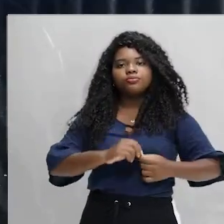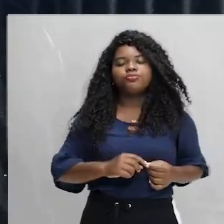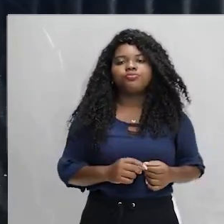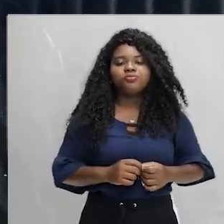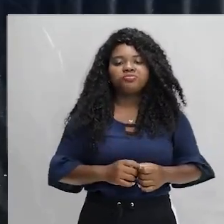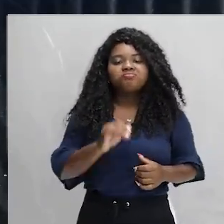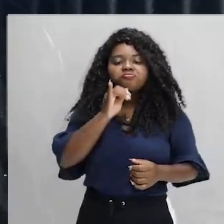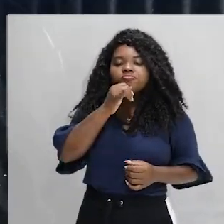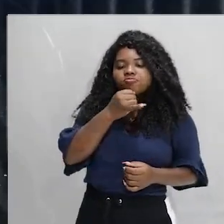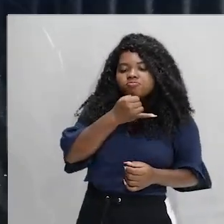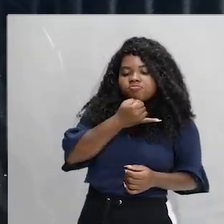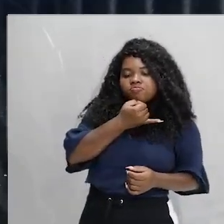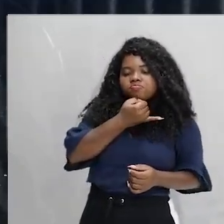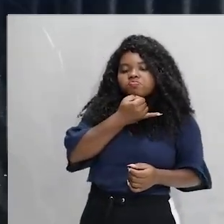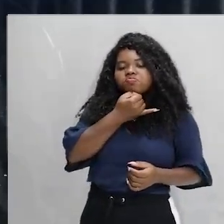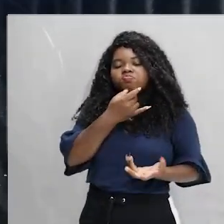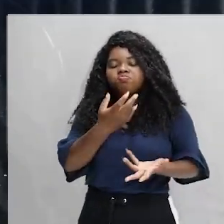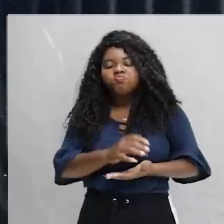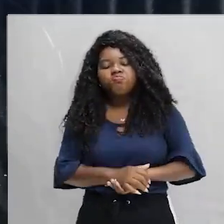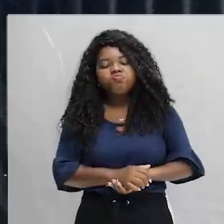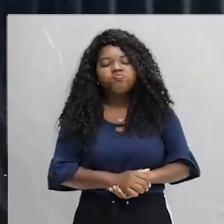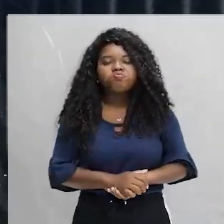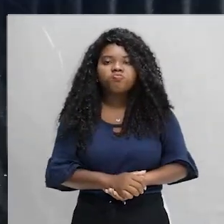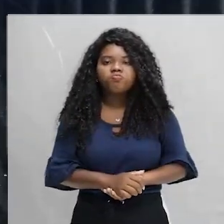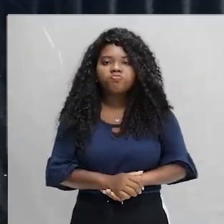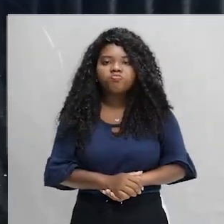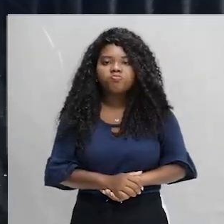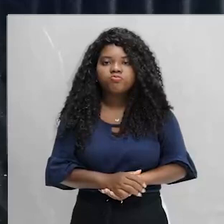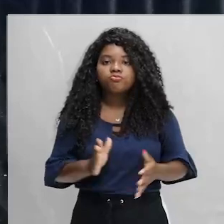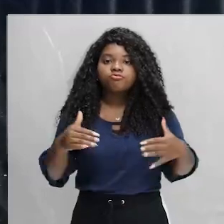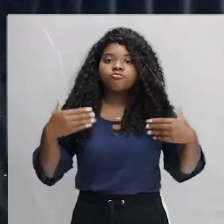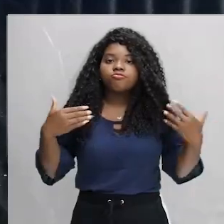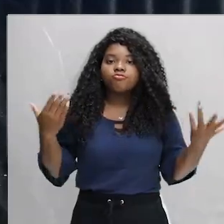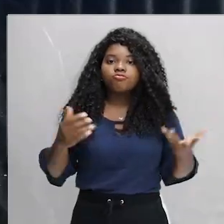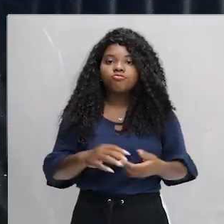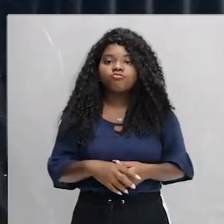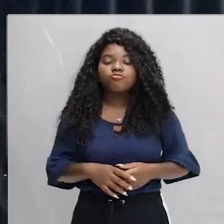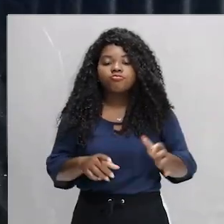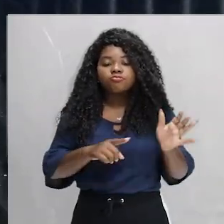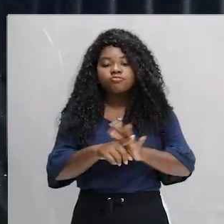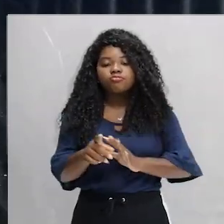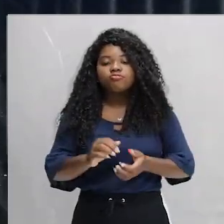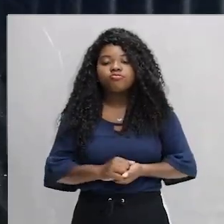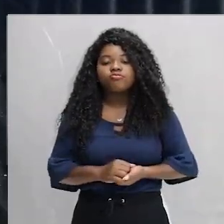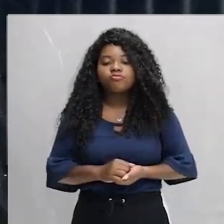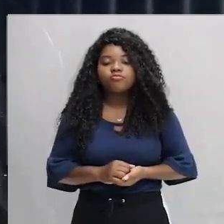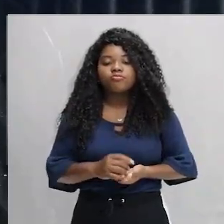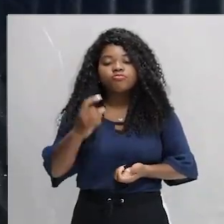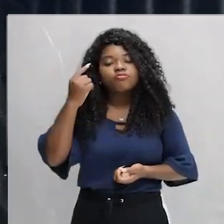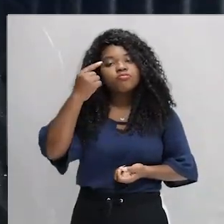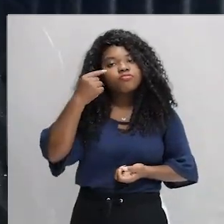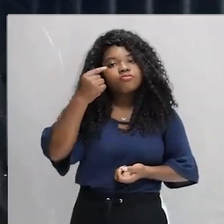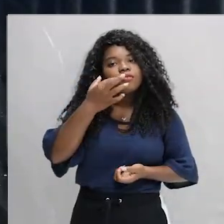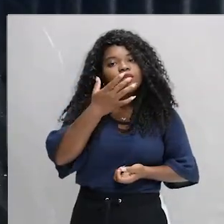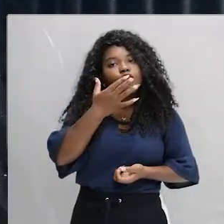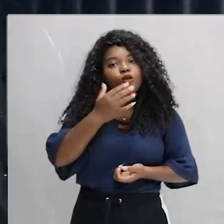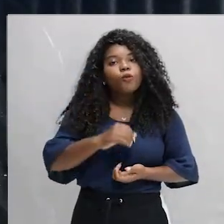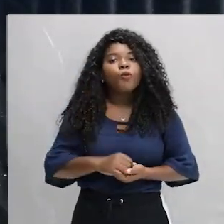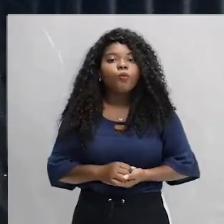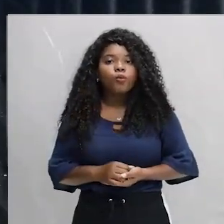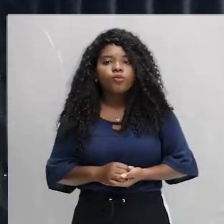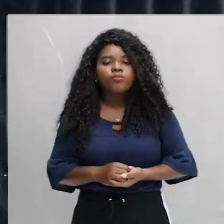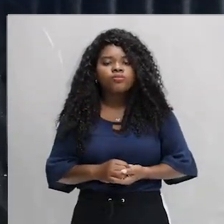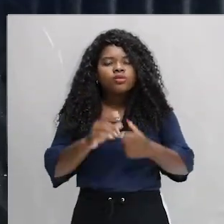ele está triste, né? Ele, garoto, né? Ou a criança triste, se está alegre. E a pergunta, a cor dos olhos, né? Os olhos estão bem